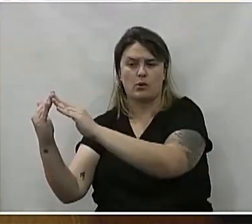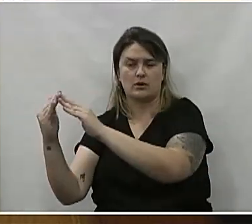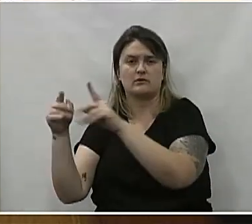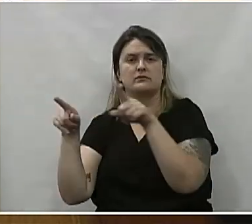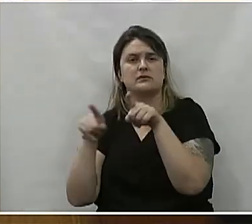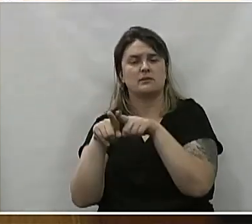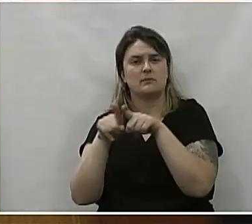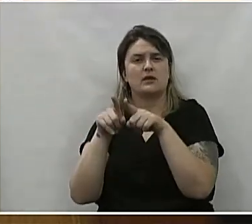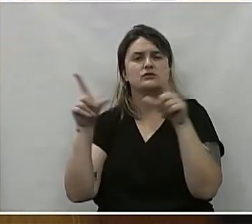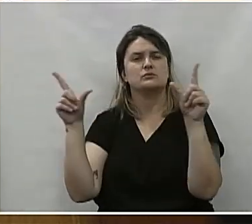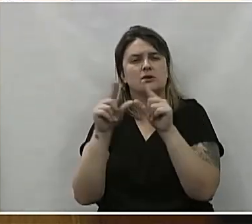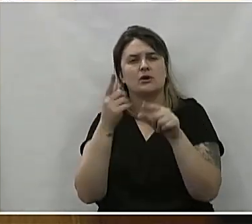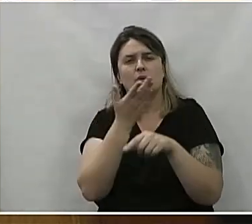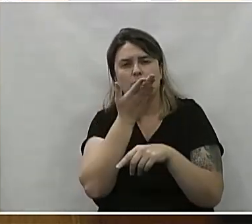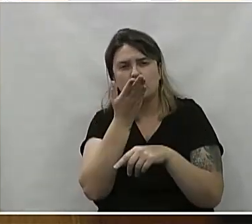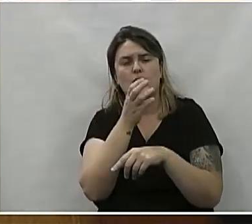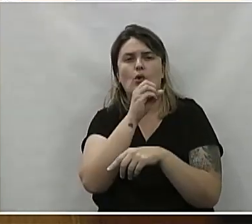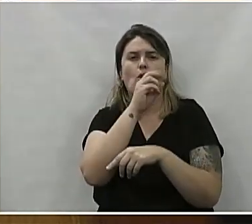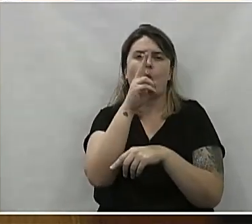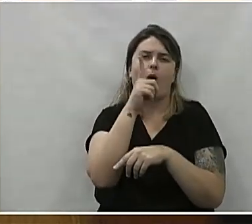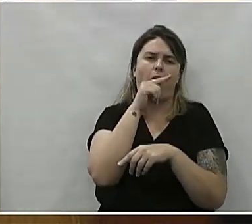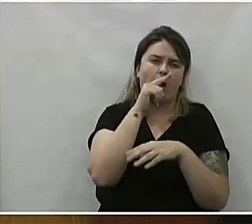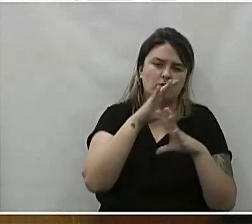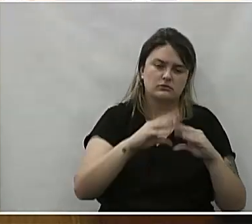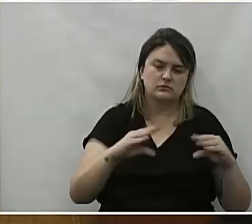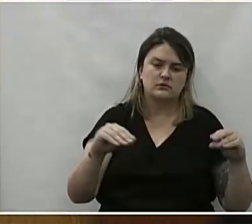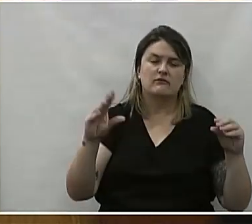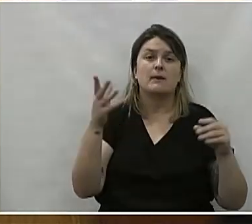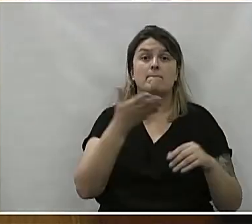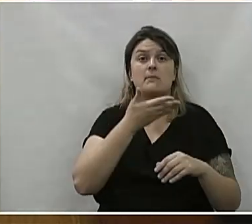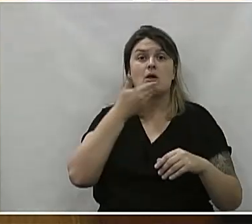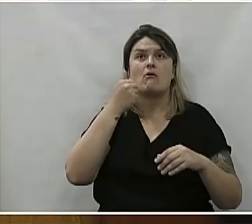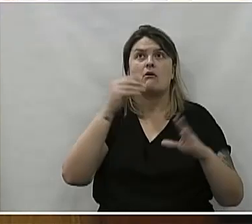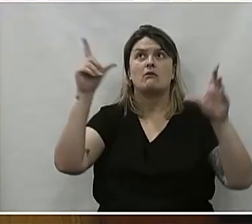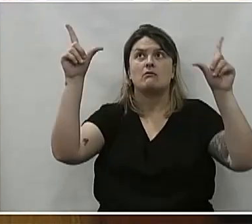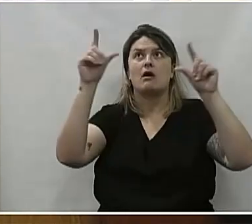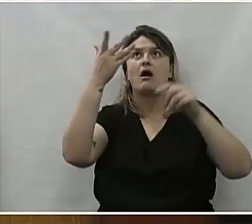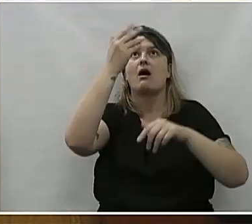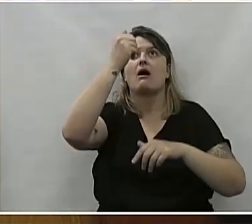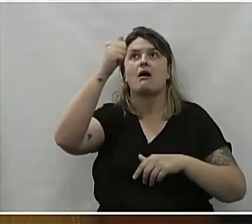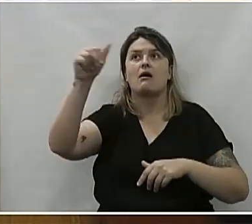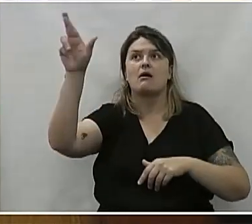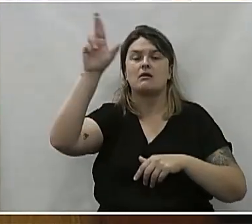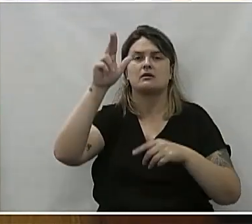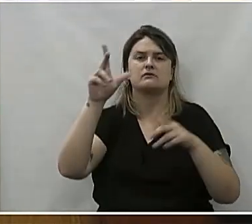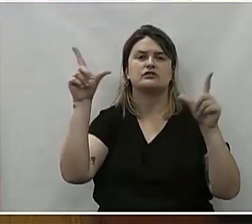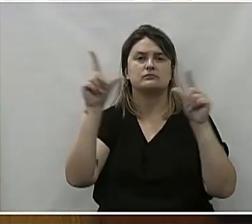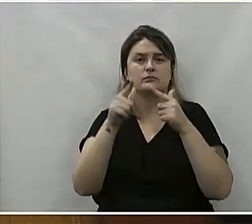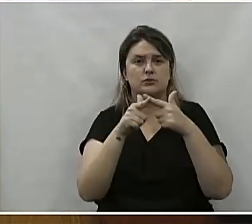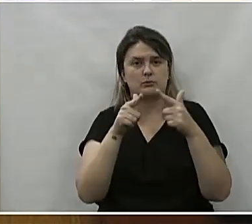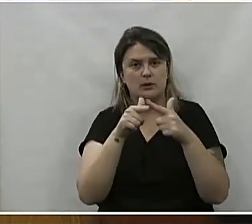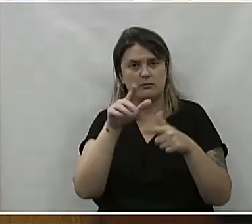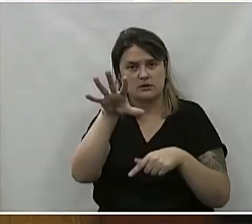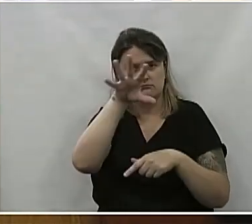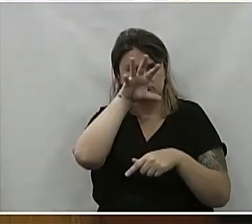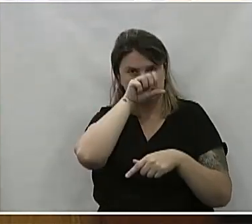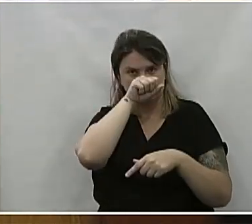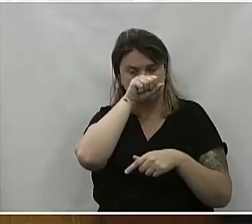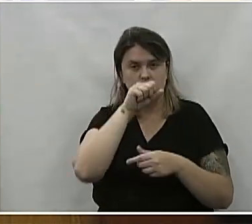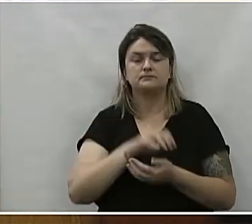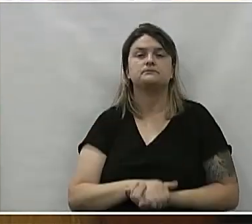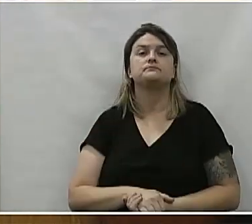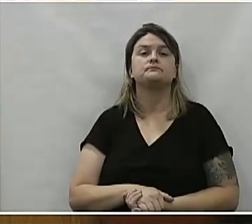a incidência de poeira e lama Melhorando assim a qualidade do ar e reduzindo os problemas respiratórios comuns em áreas não pavimentadas